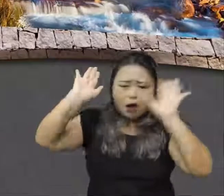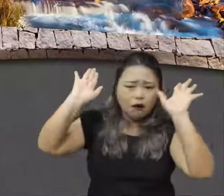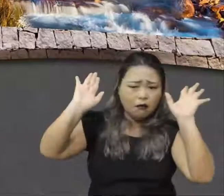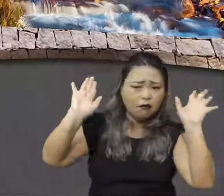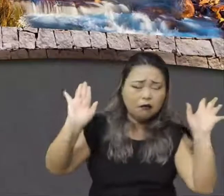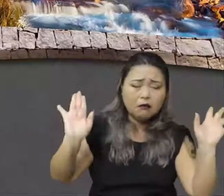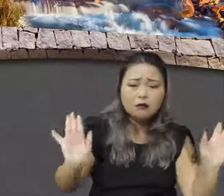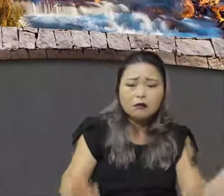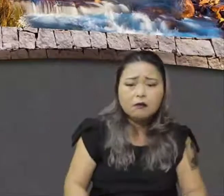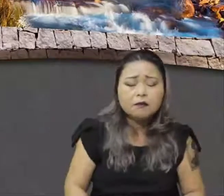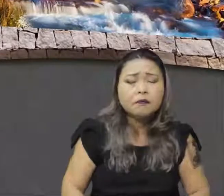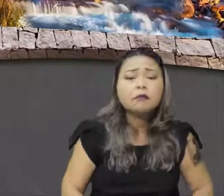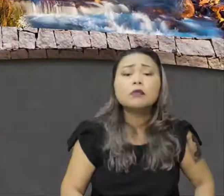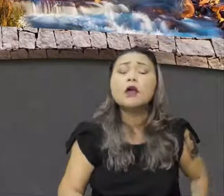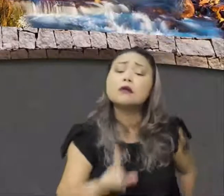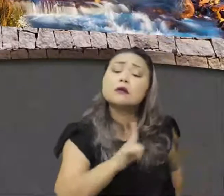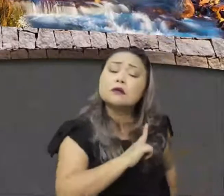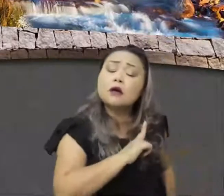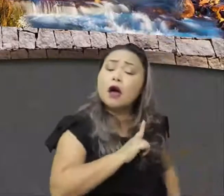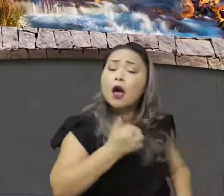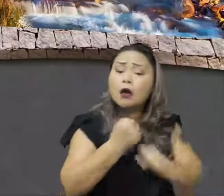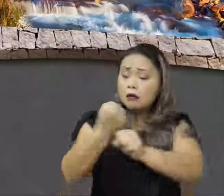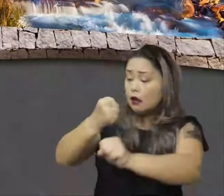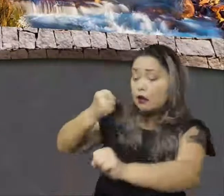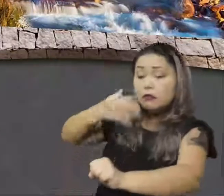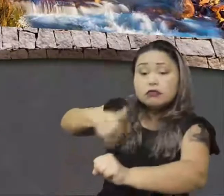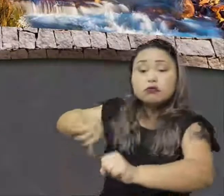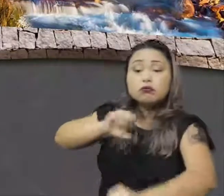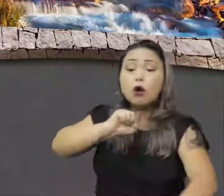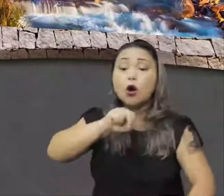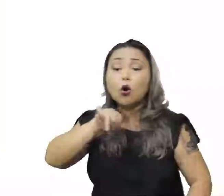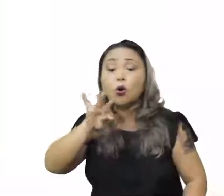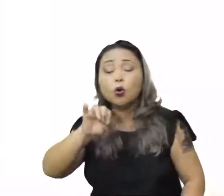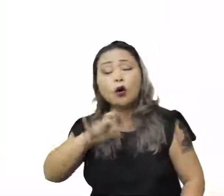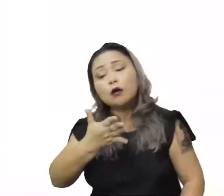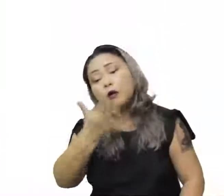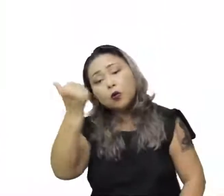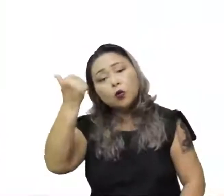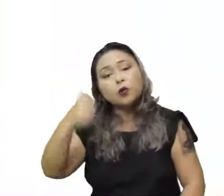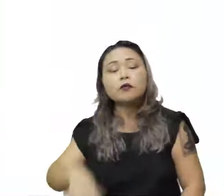aí, isso foi o quê? A expansão para o oeste. Vem comigo aqui.